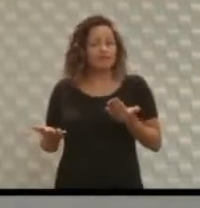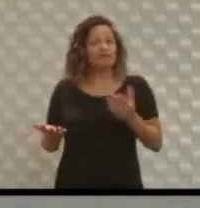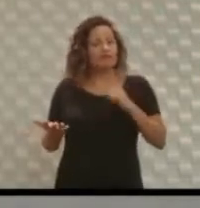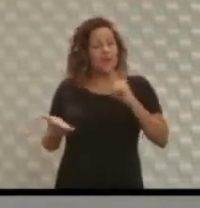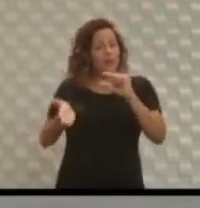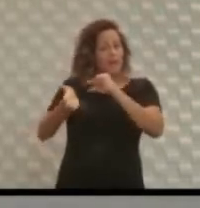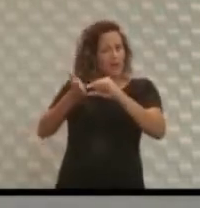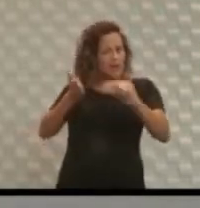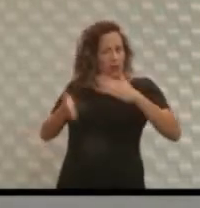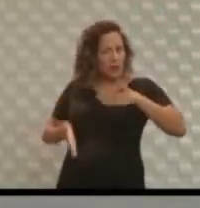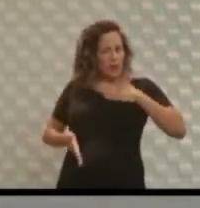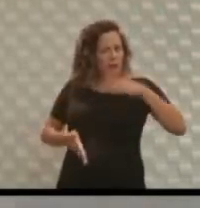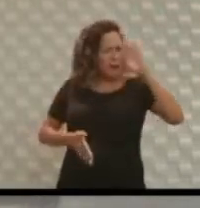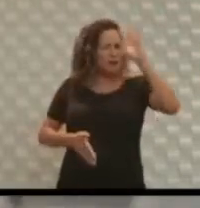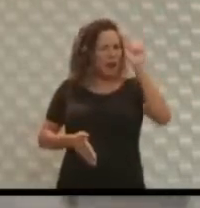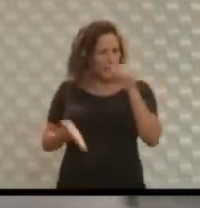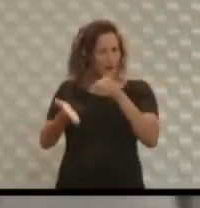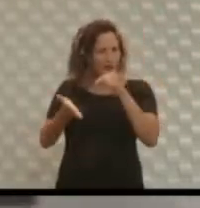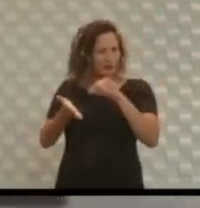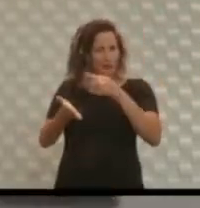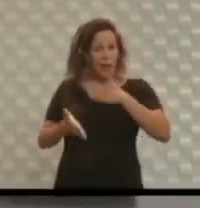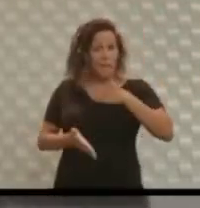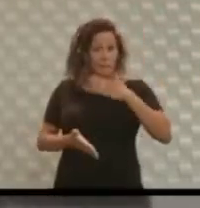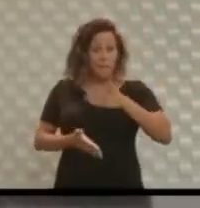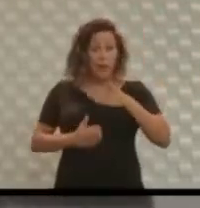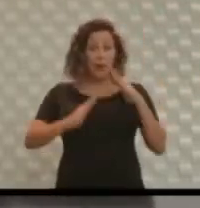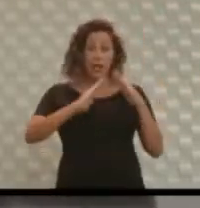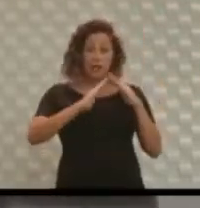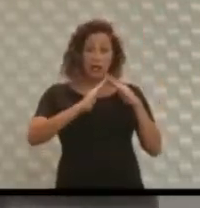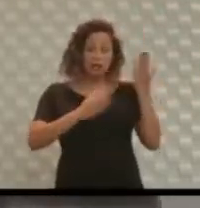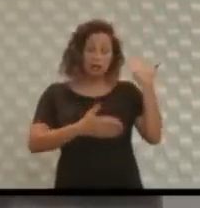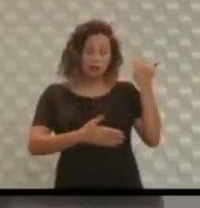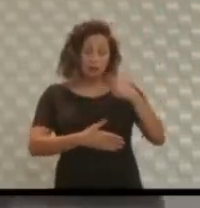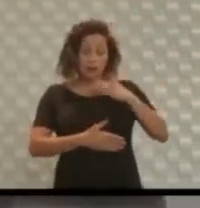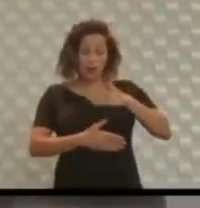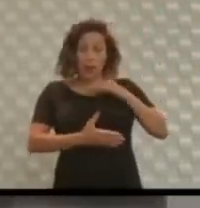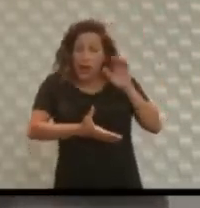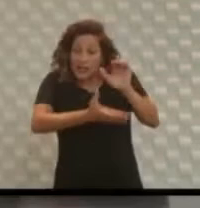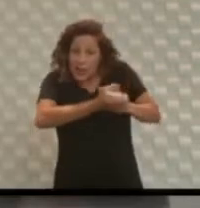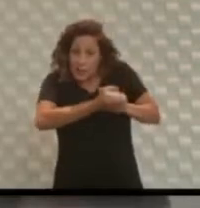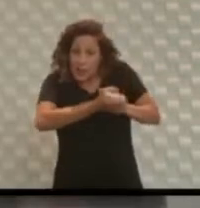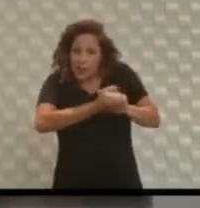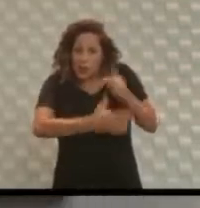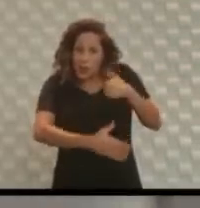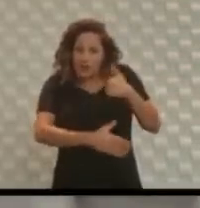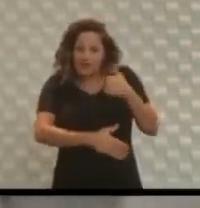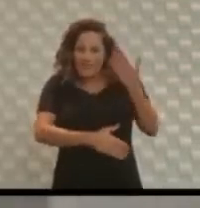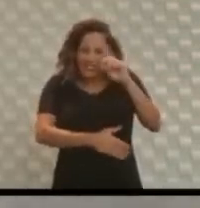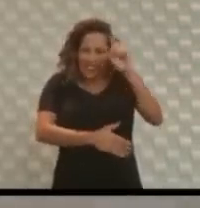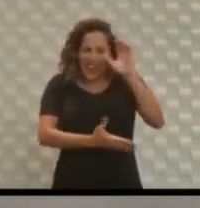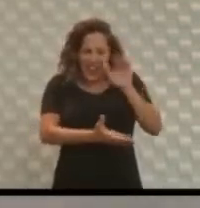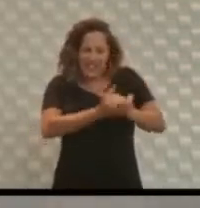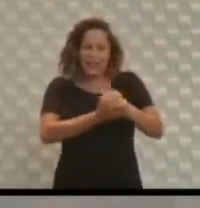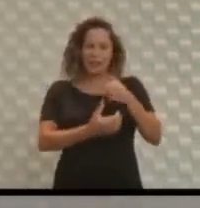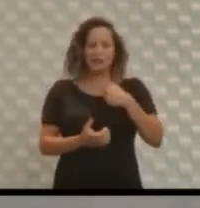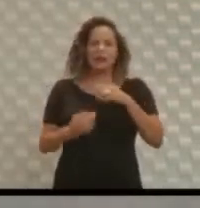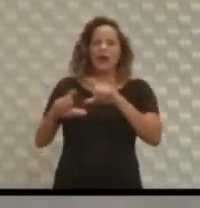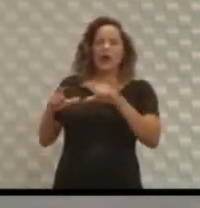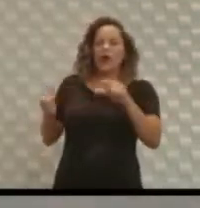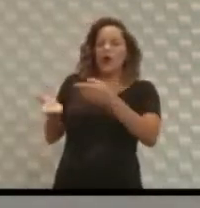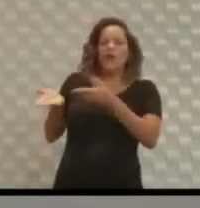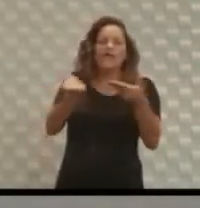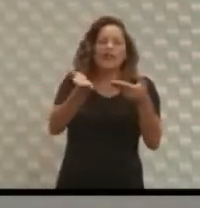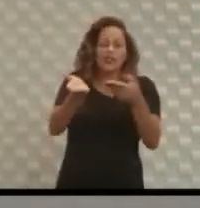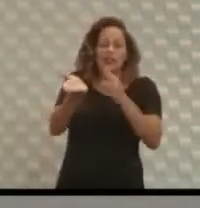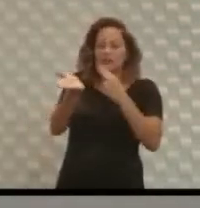romântico. Eu só quis declarar no meu convite de casamento que se Deus não tivesse nele, não ia dar certo.